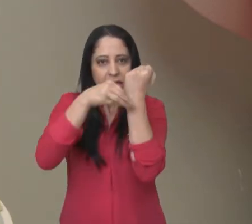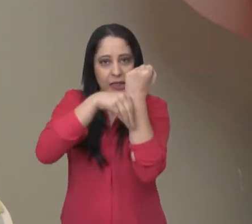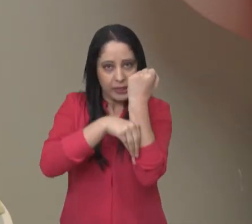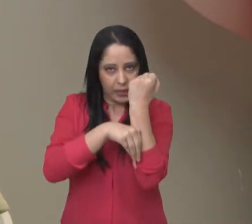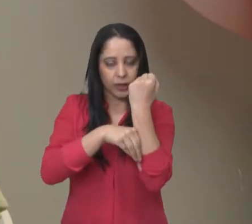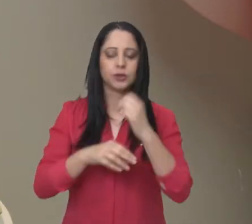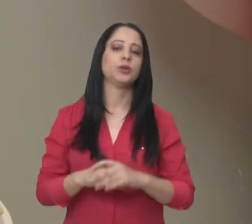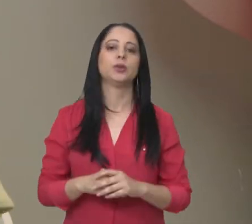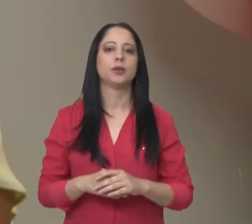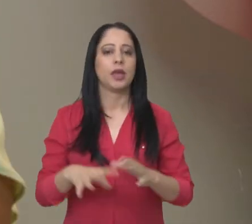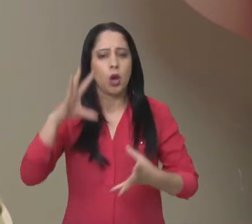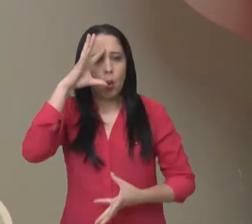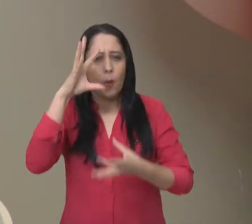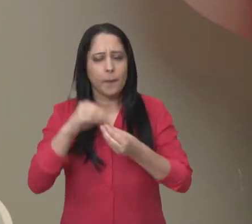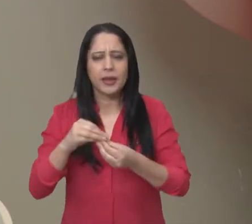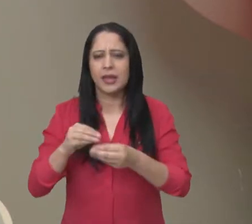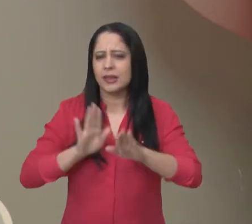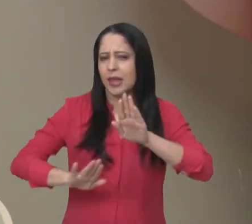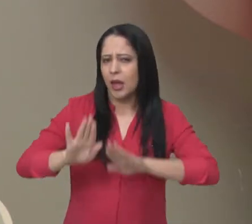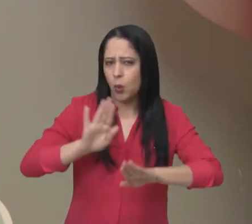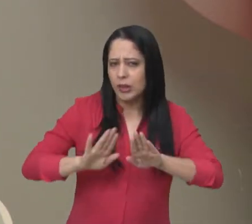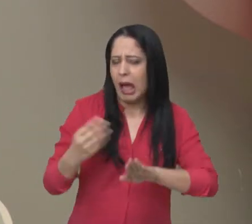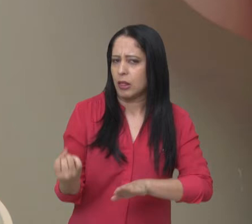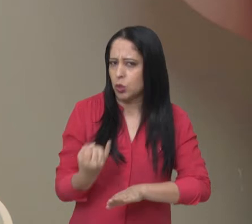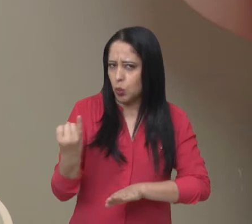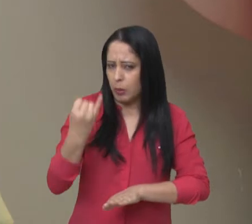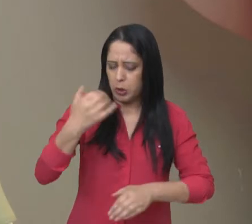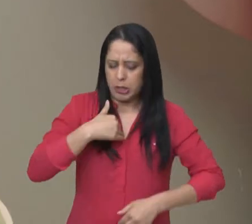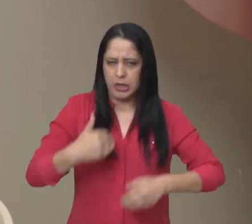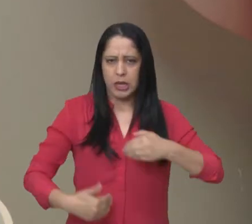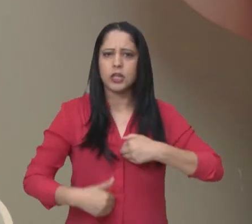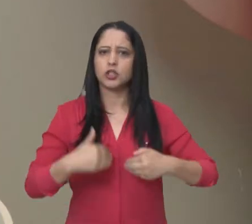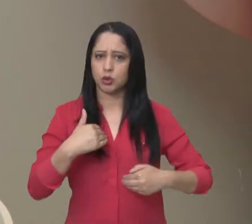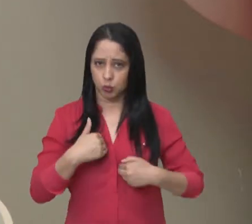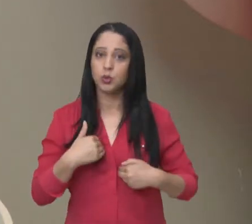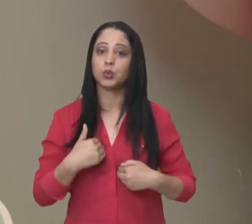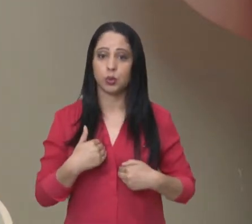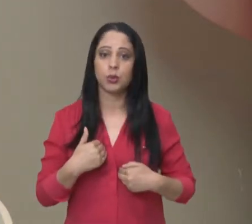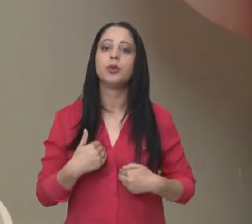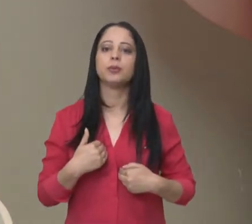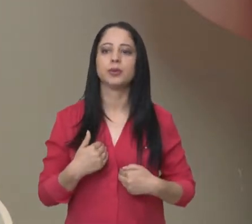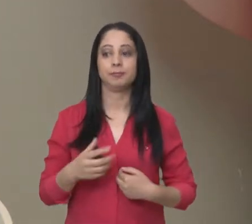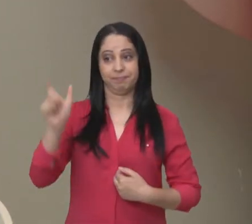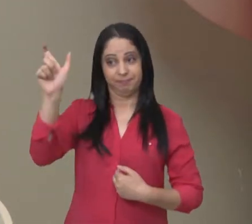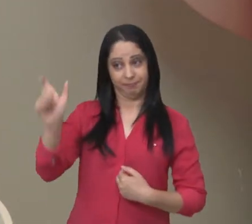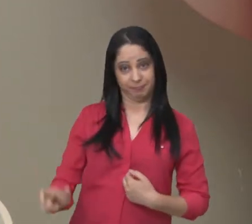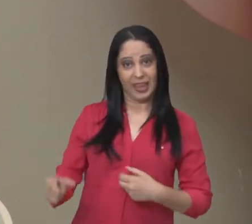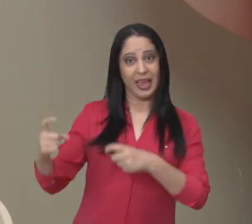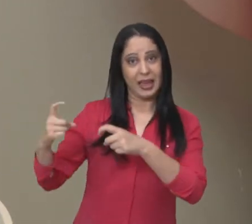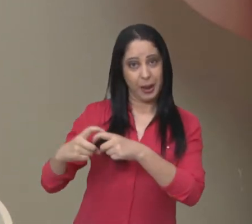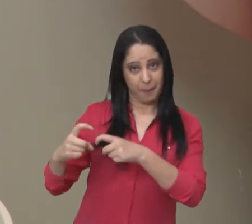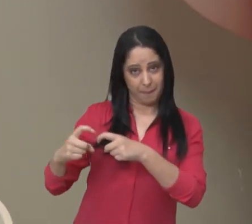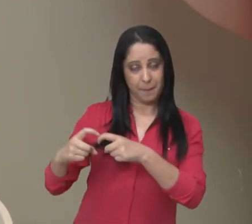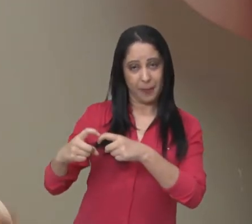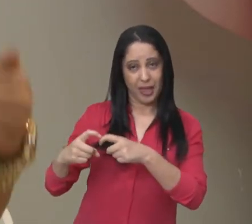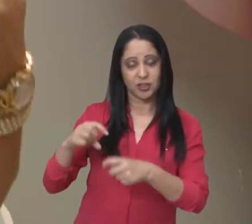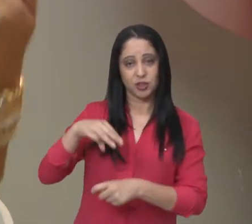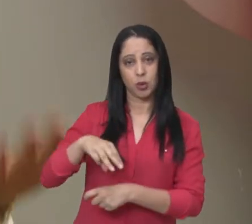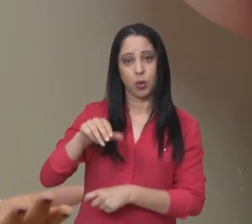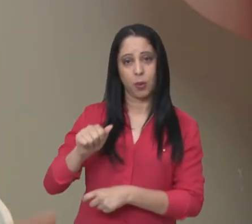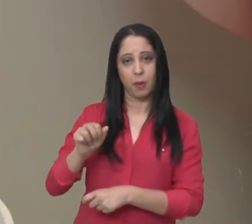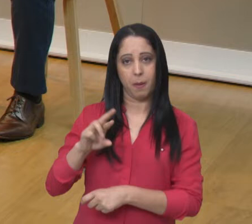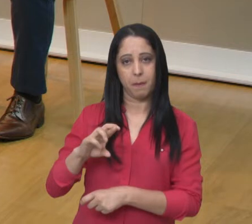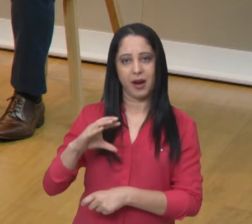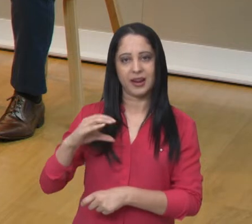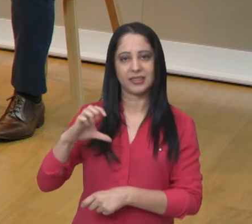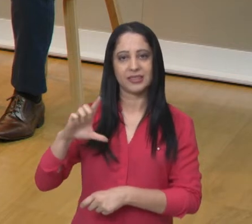os cuidados com essa parte muito importante do nosso corpo, nós recebemos o neurocirurgião de cirurgia também na